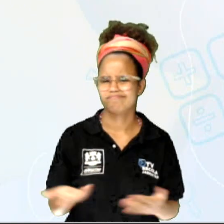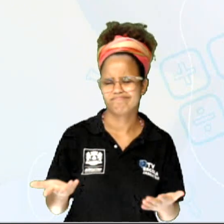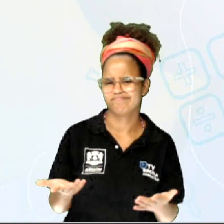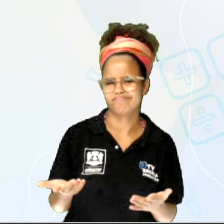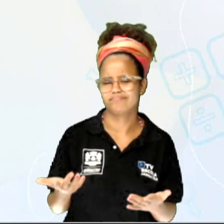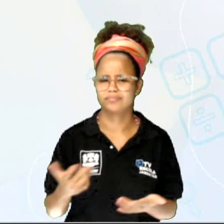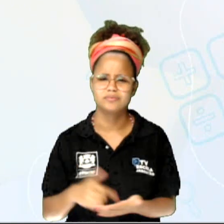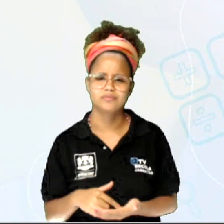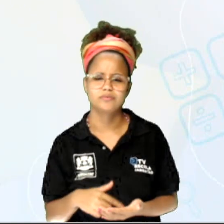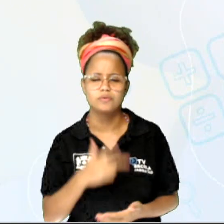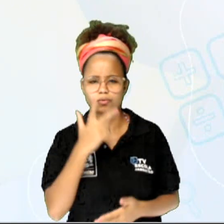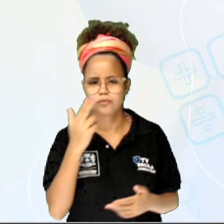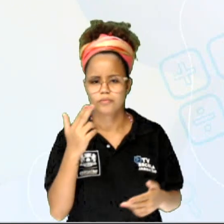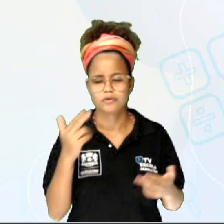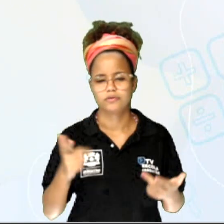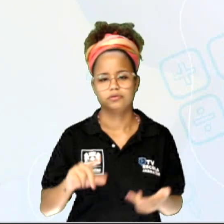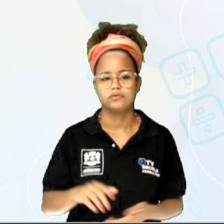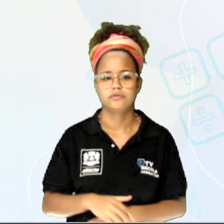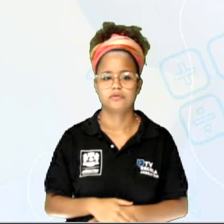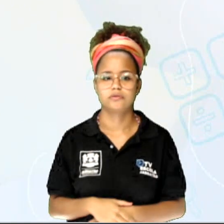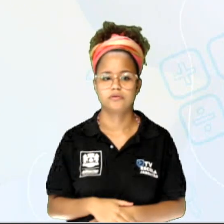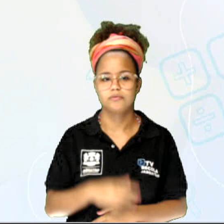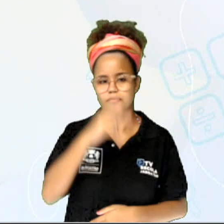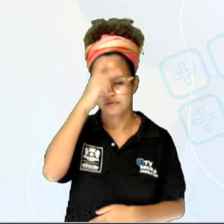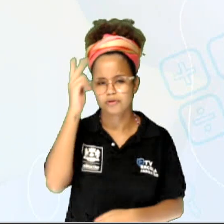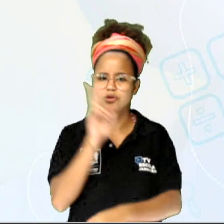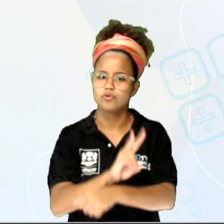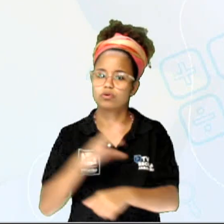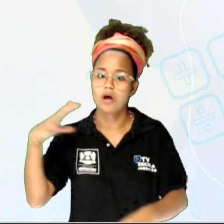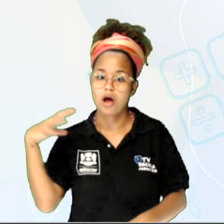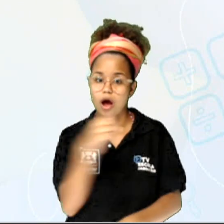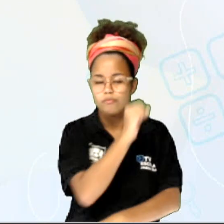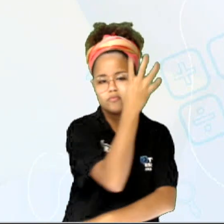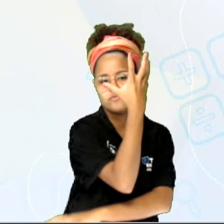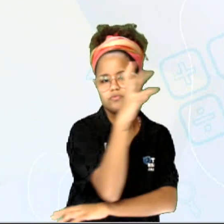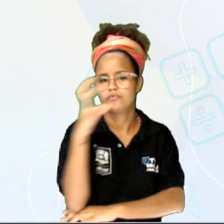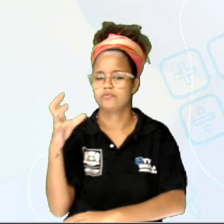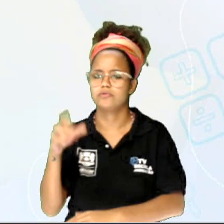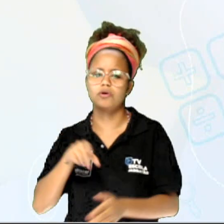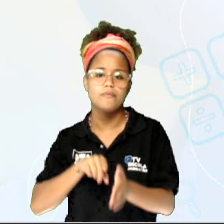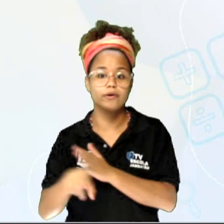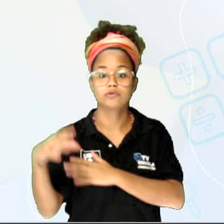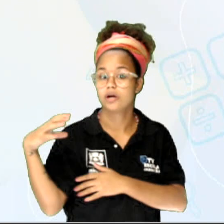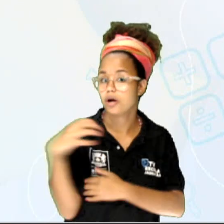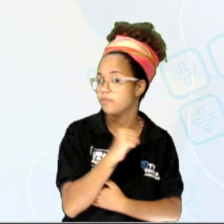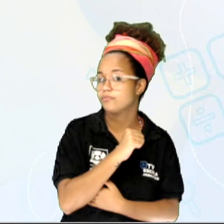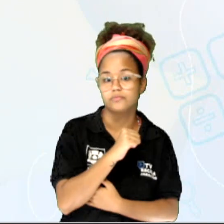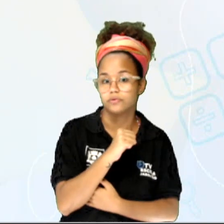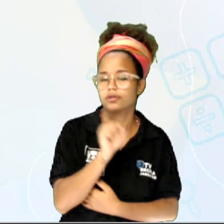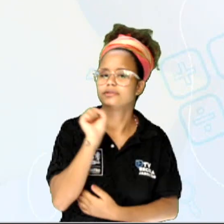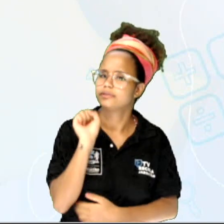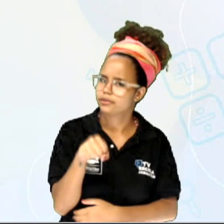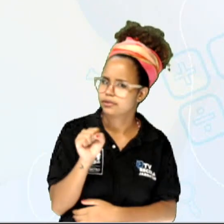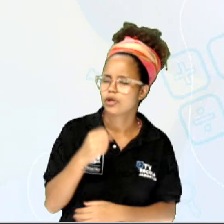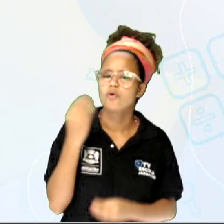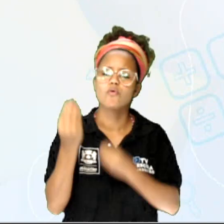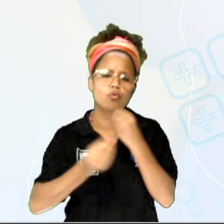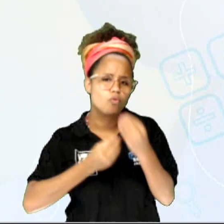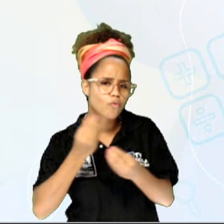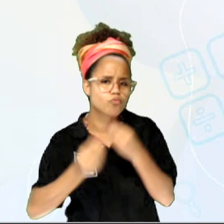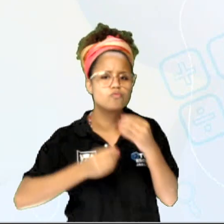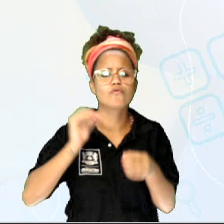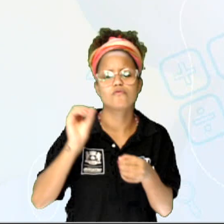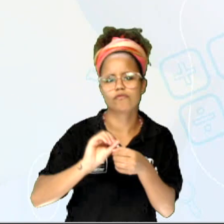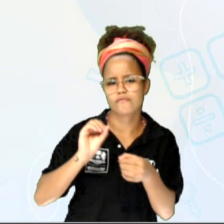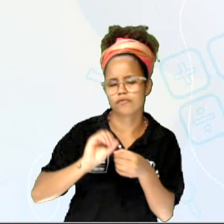né? Um ser que cuida com rapidez da Mata Atlântica. Não é uma questão de velocidade, e sim o modo como faz no sentido